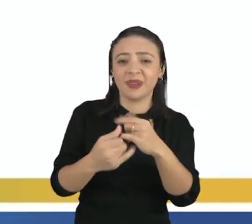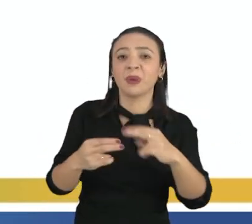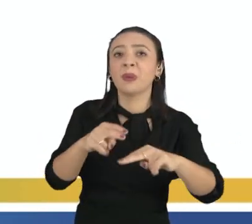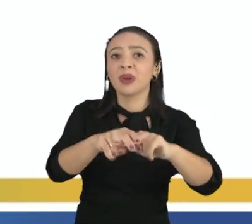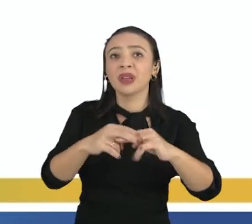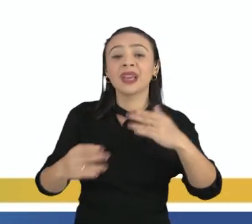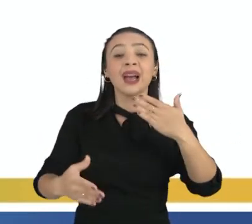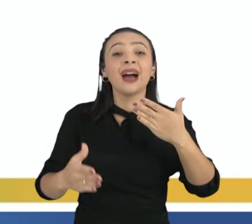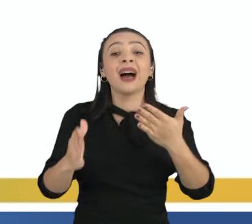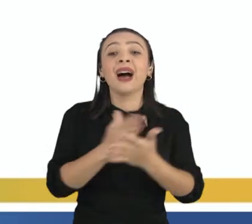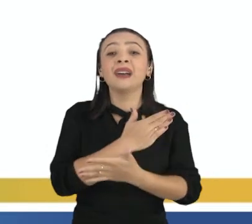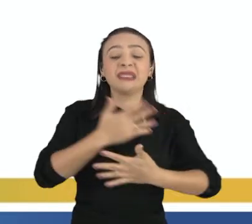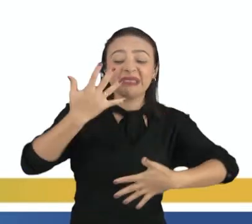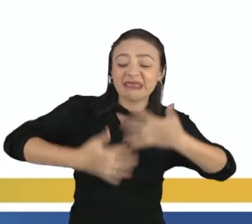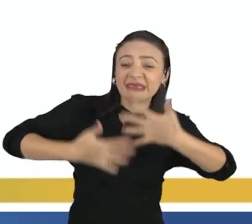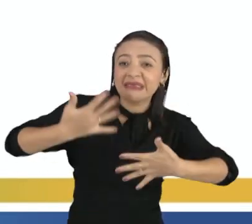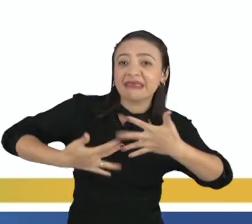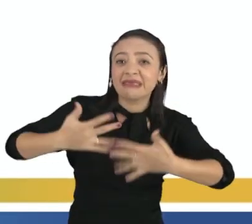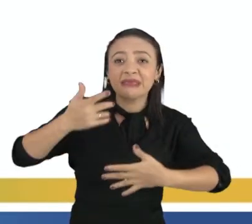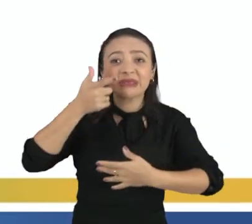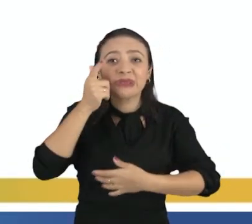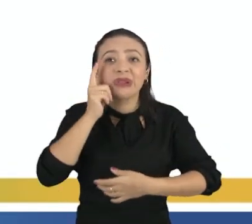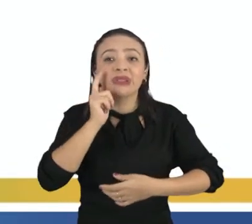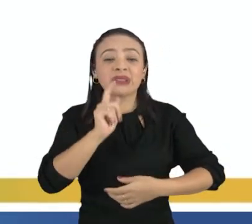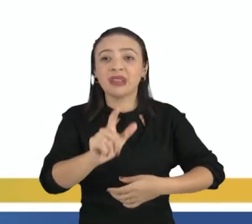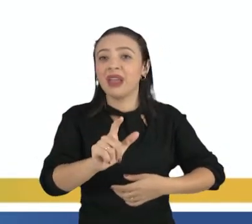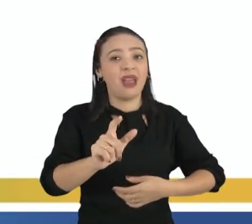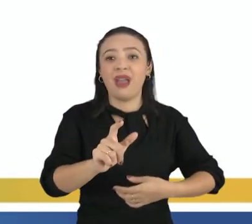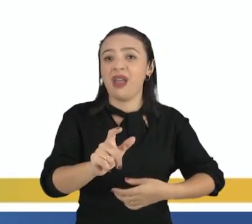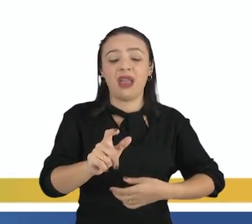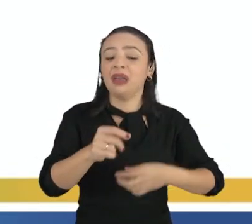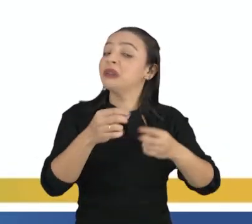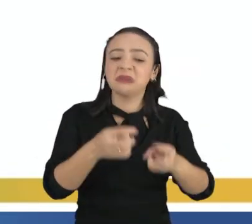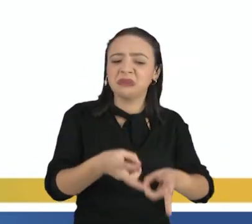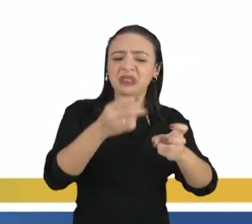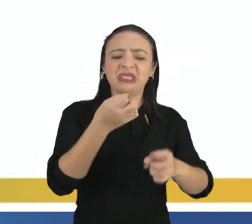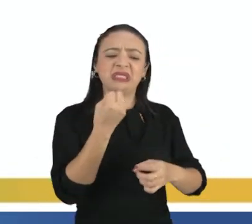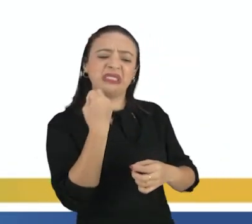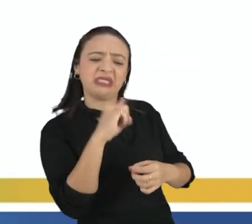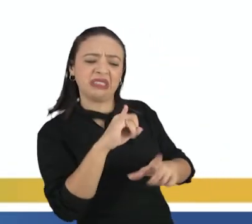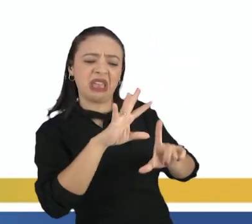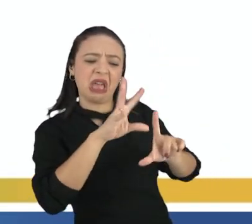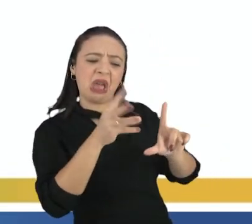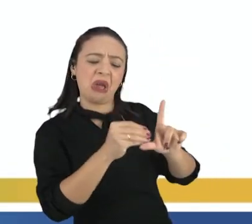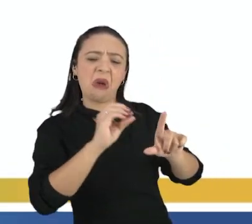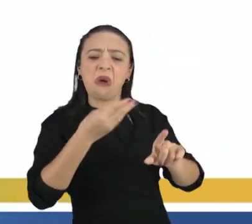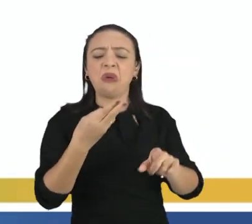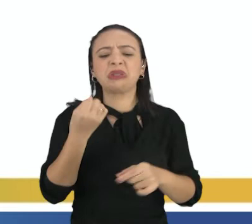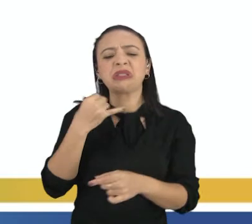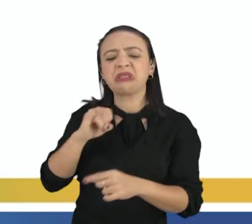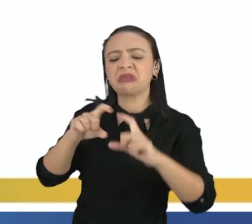é difícil você distinguir se é charge ou se é cartoon. Por isso